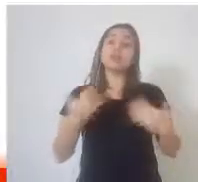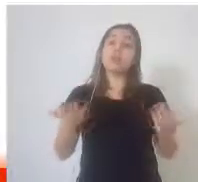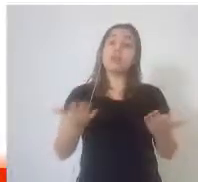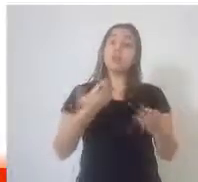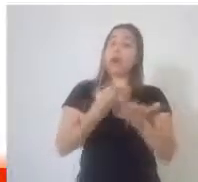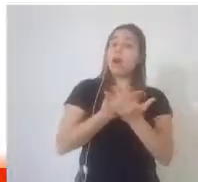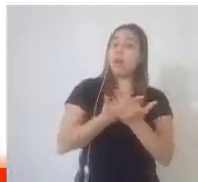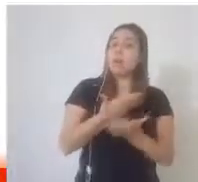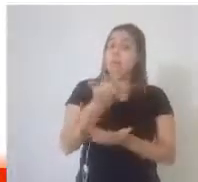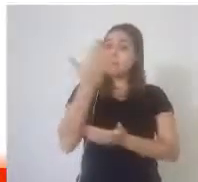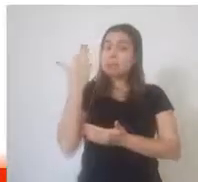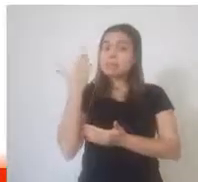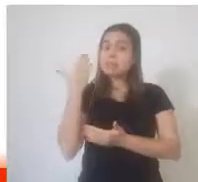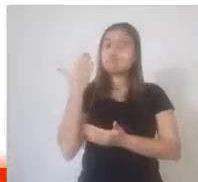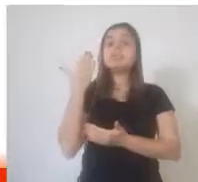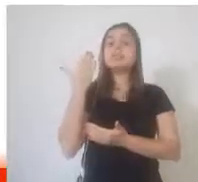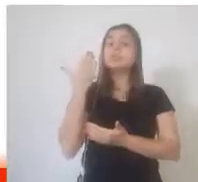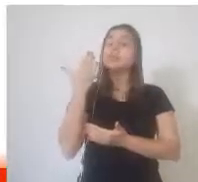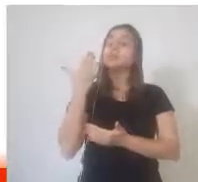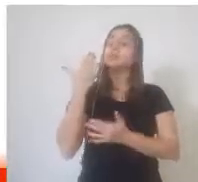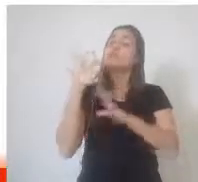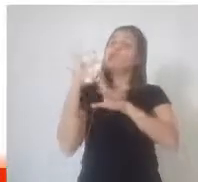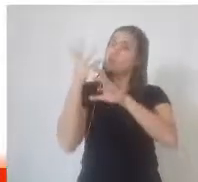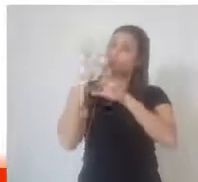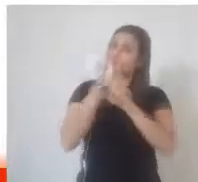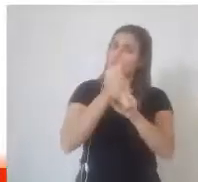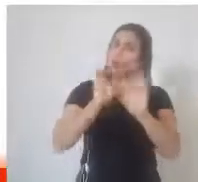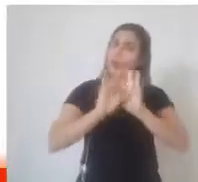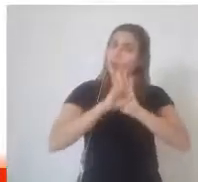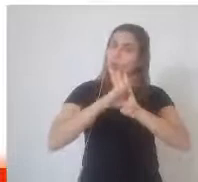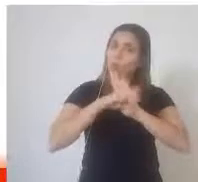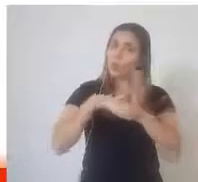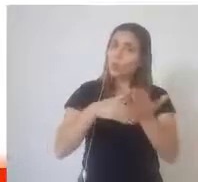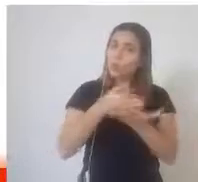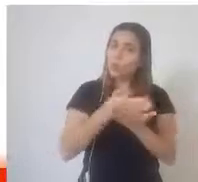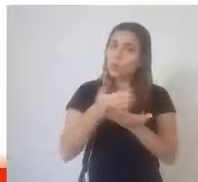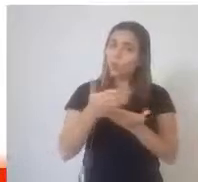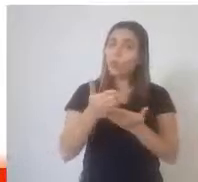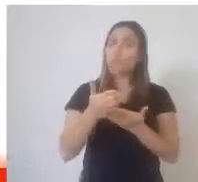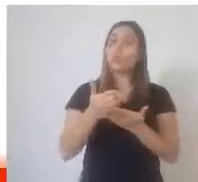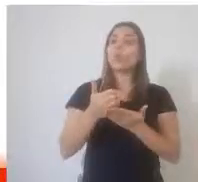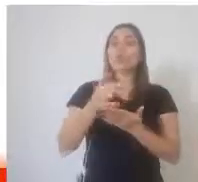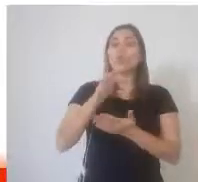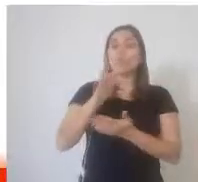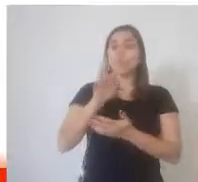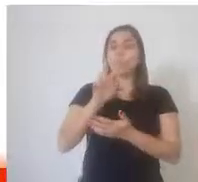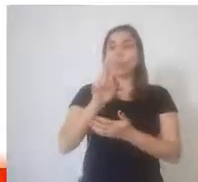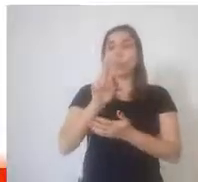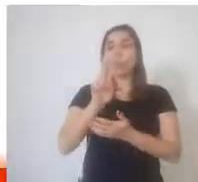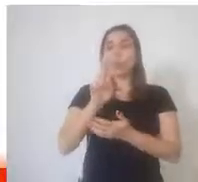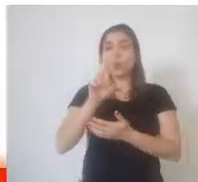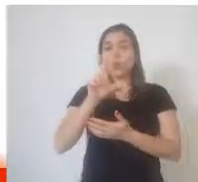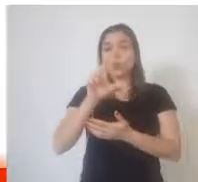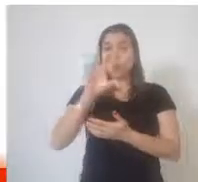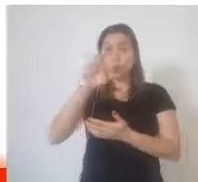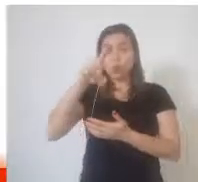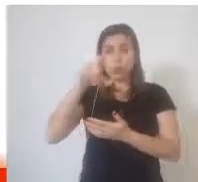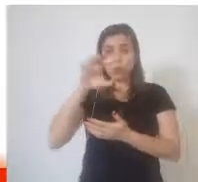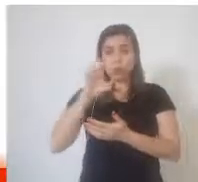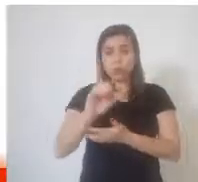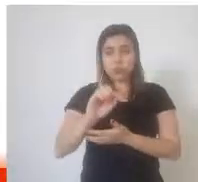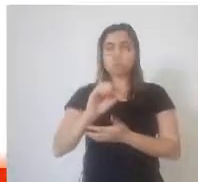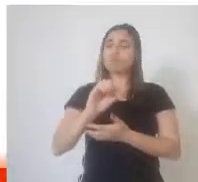Na aula passada, na primeira aula de revisão, a gente viu os conceitos iniciais, vimos o fluxo de matéria nos